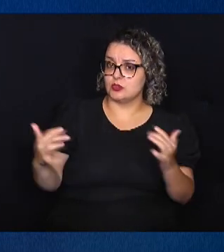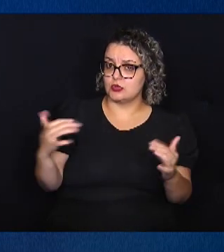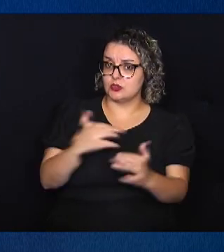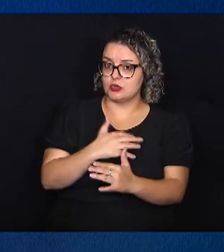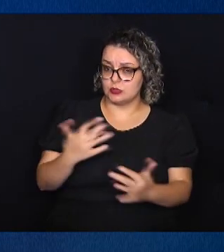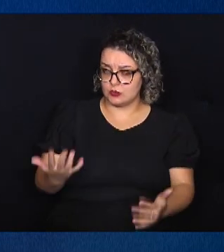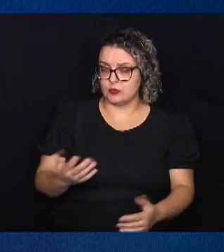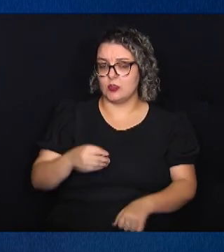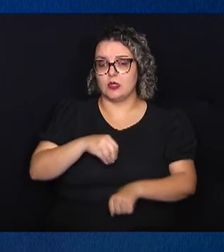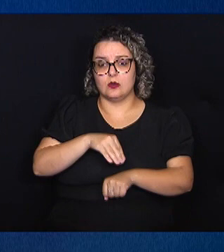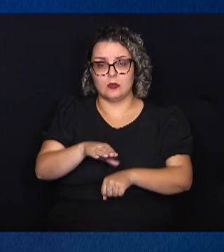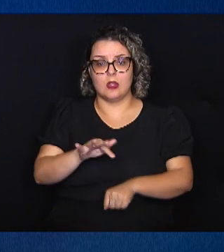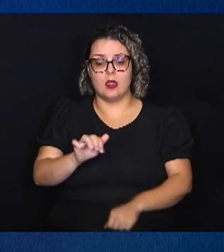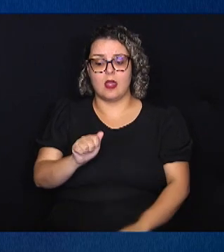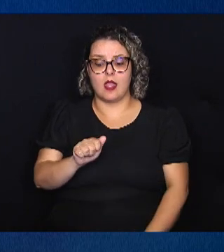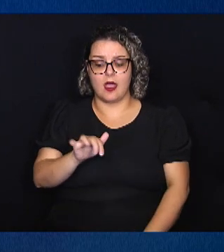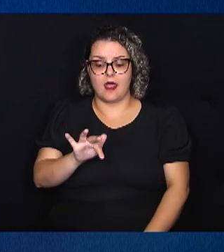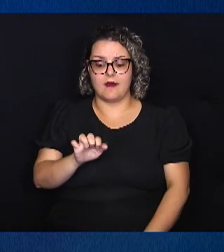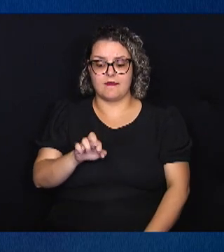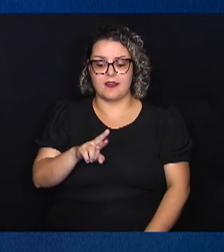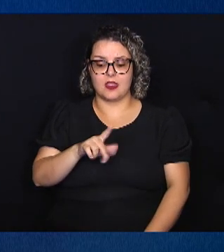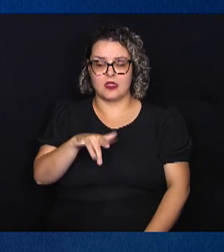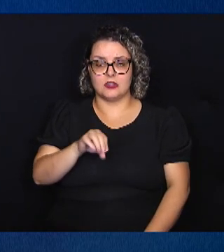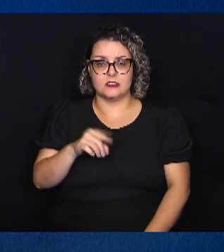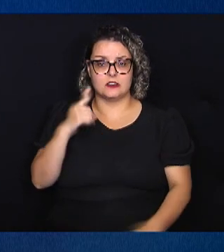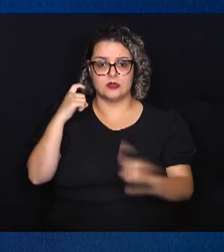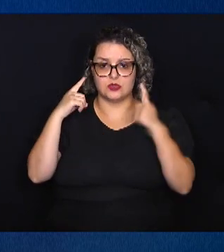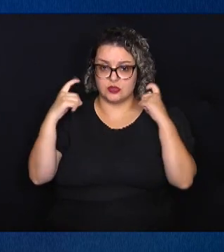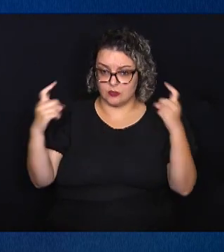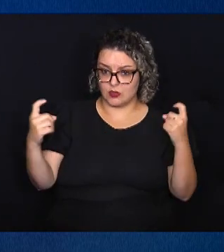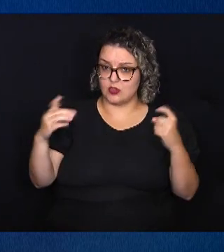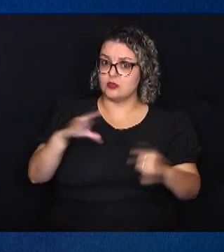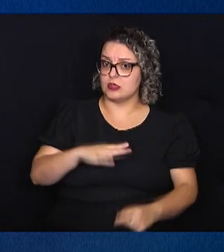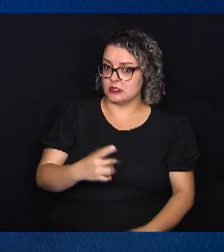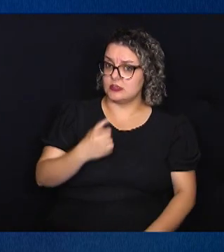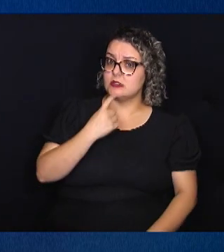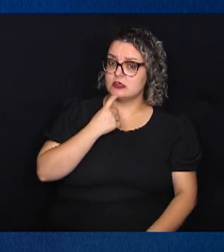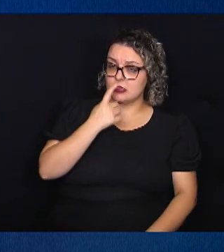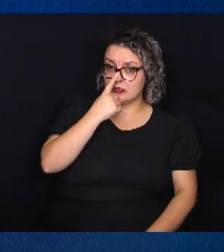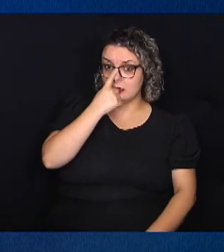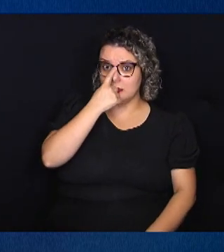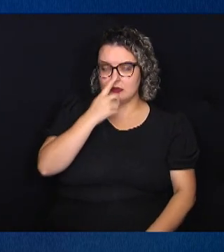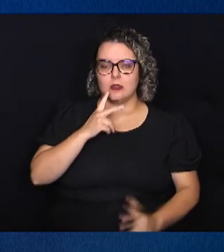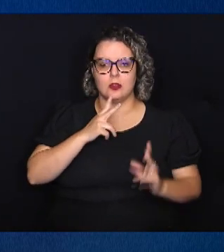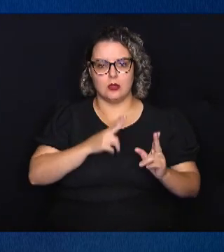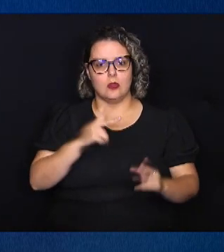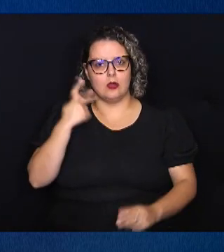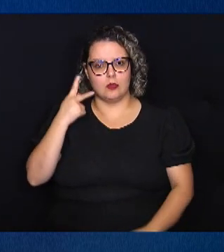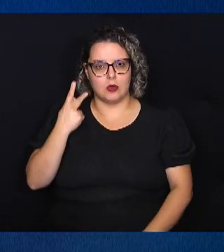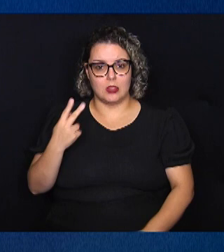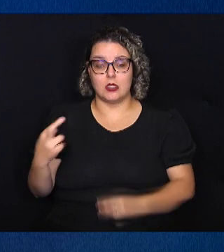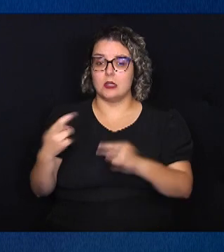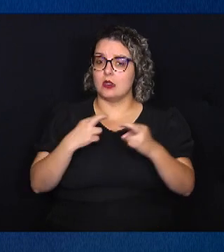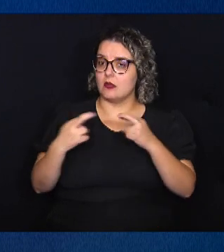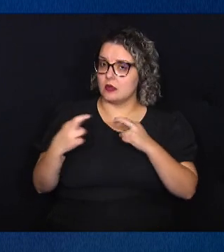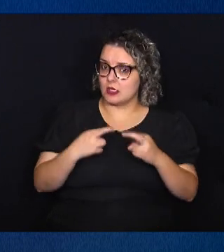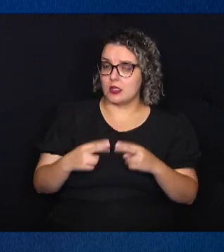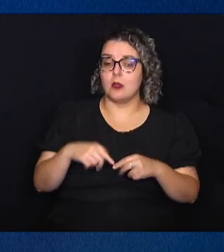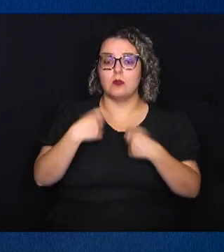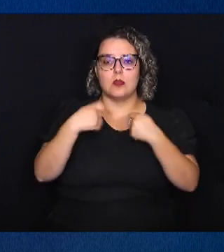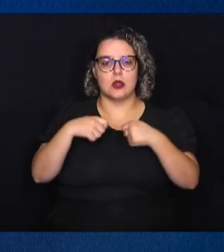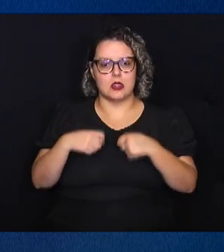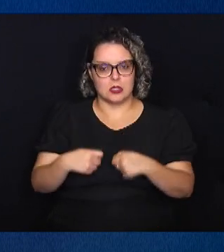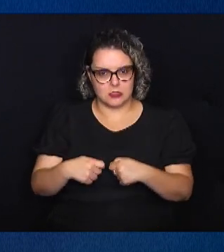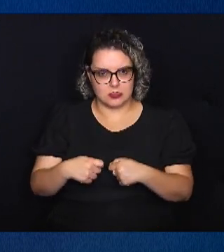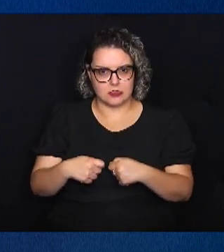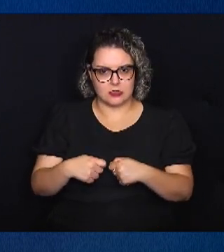à aferição sonora no município de Campinas. De acordo com o parlamentar, essa fiscalização é necessária para que